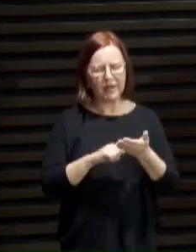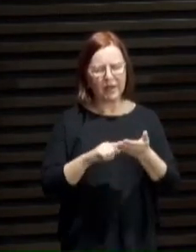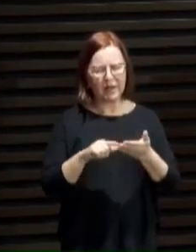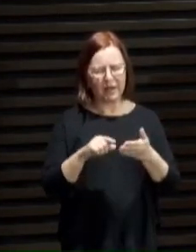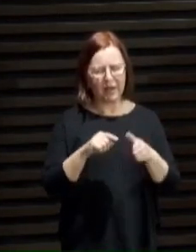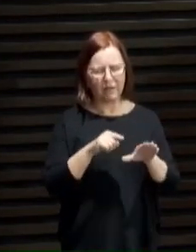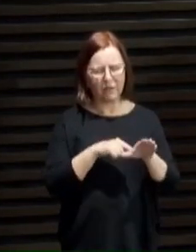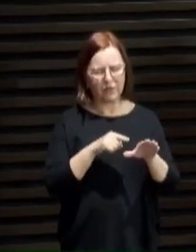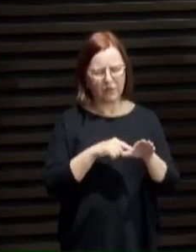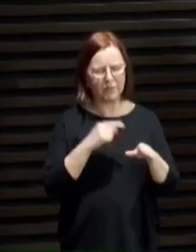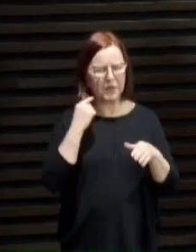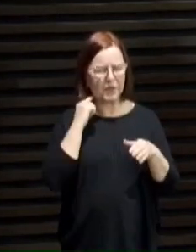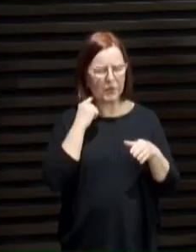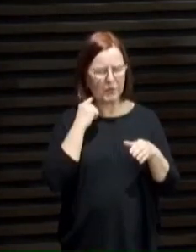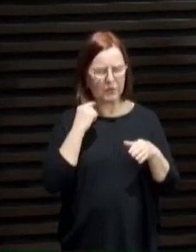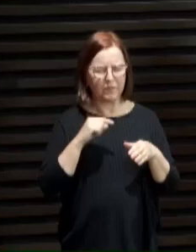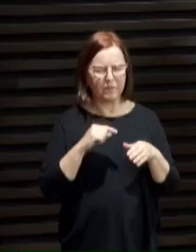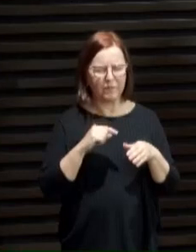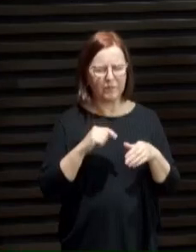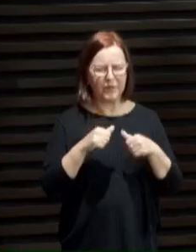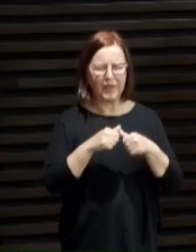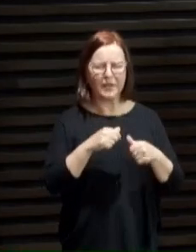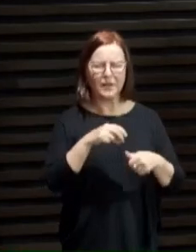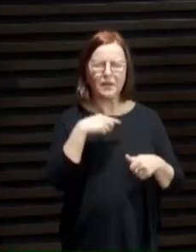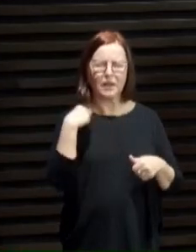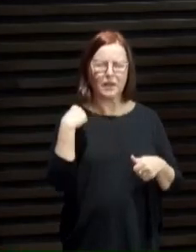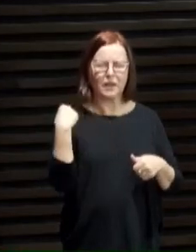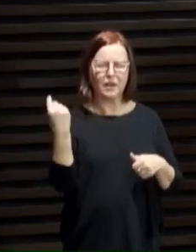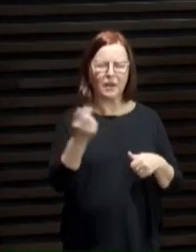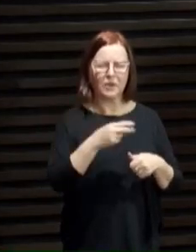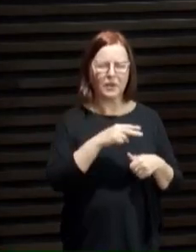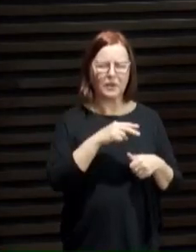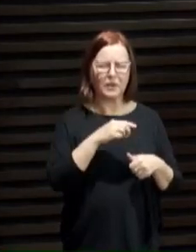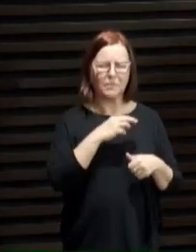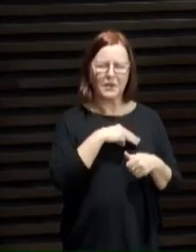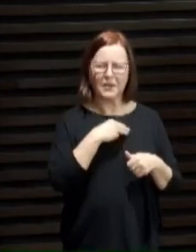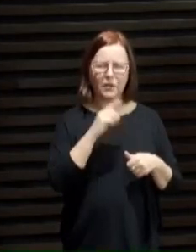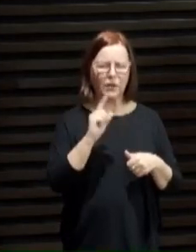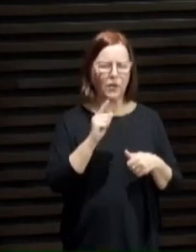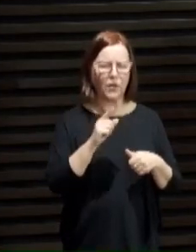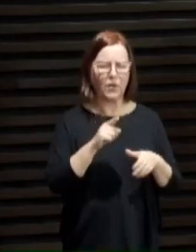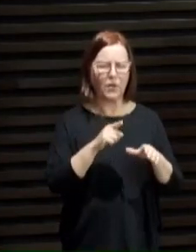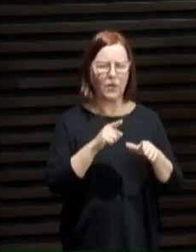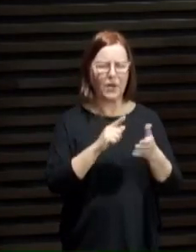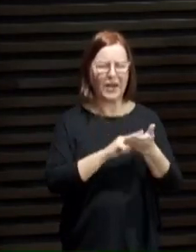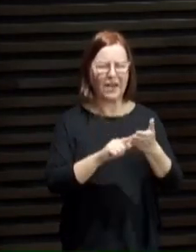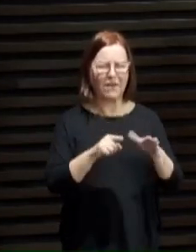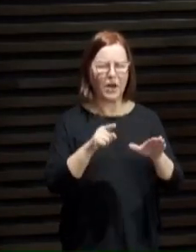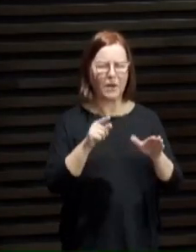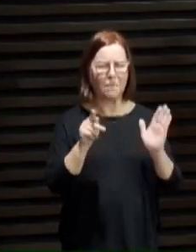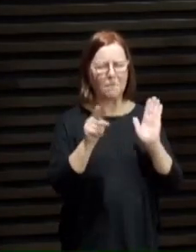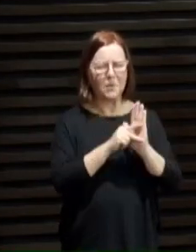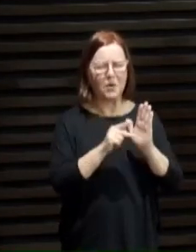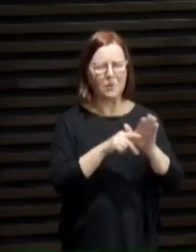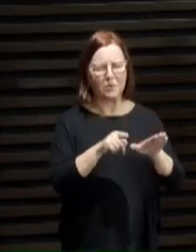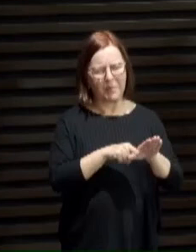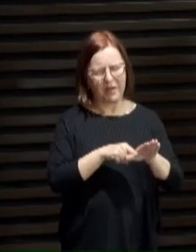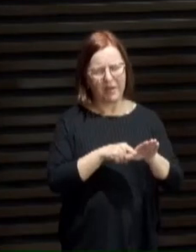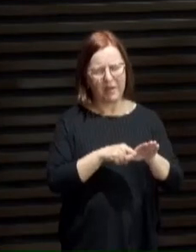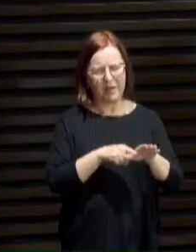missão. Nossa missão não é lavar os nossos pés, nossa missão é